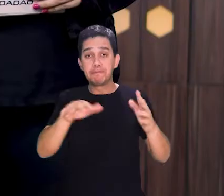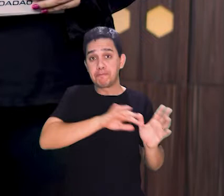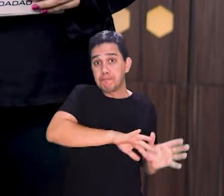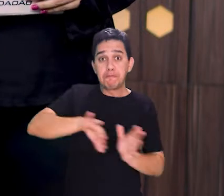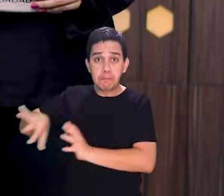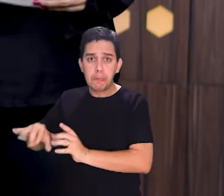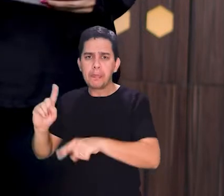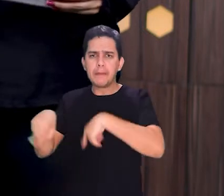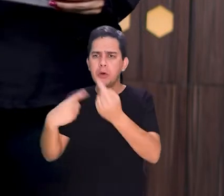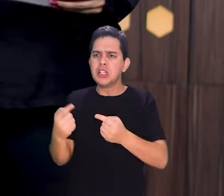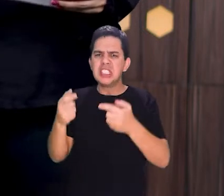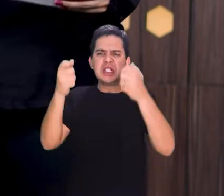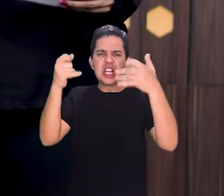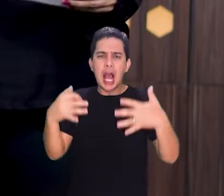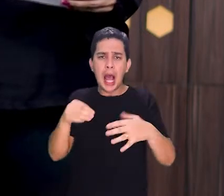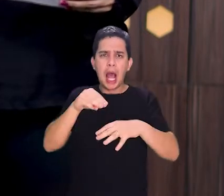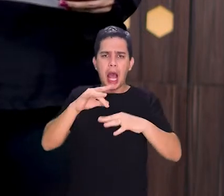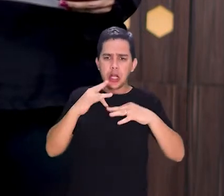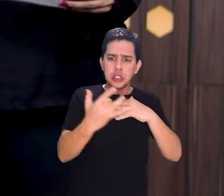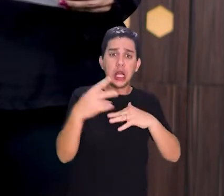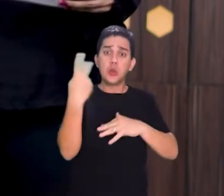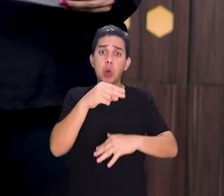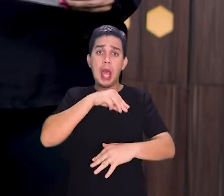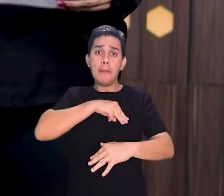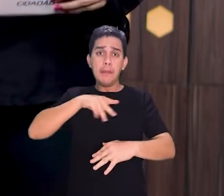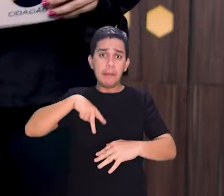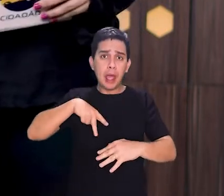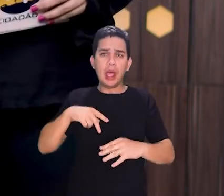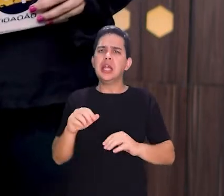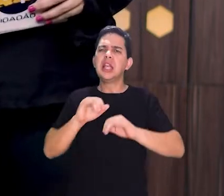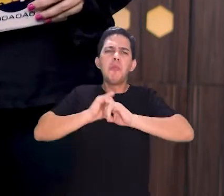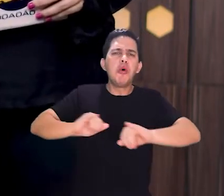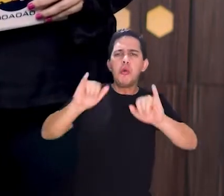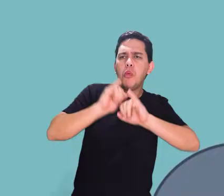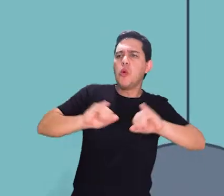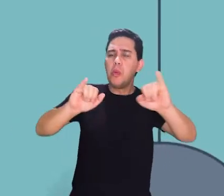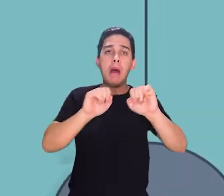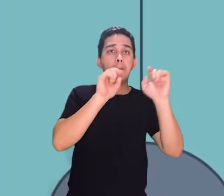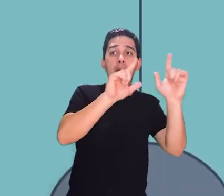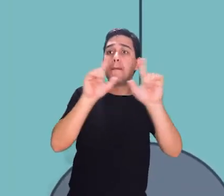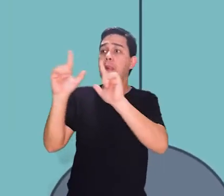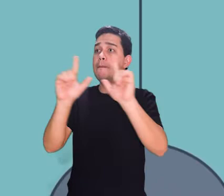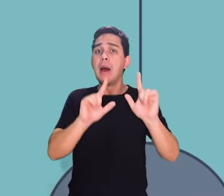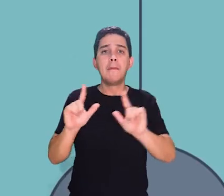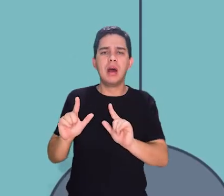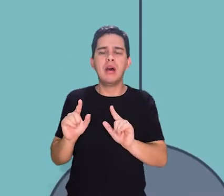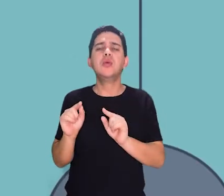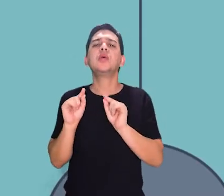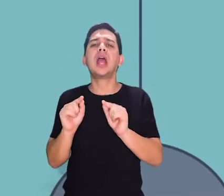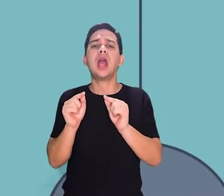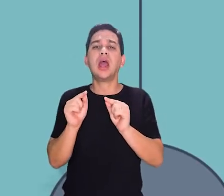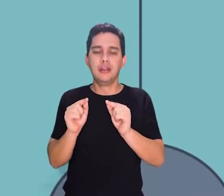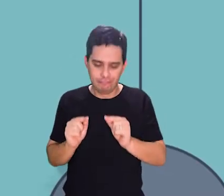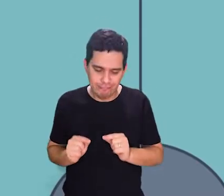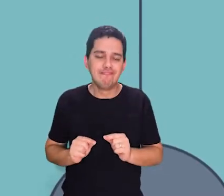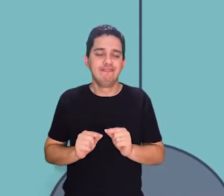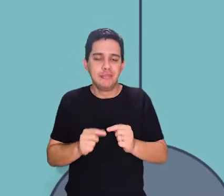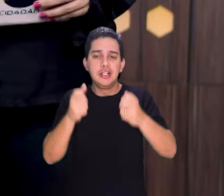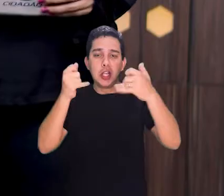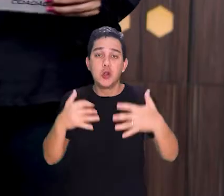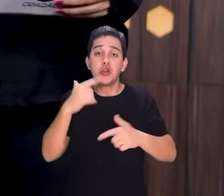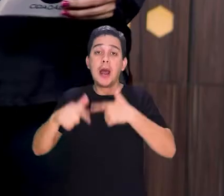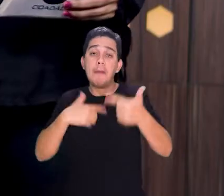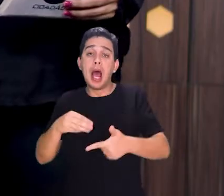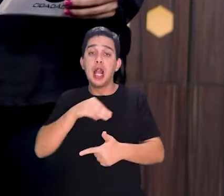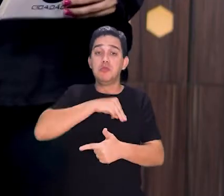redes, confira a campanha divulgada nas redes sociais da instituição com uma série de postagens informativas sobre as funções,